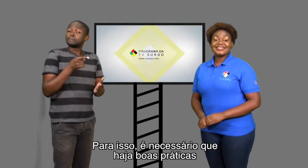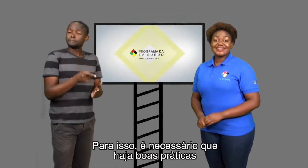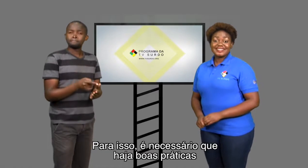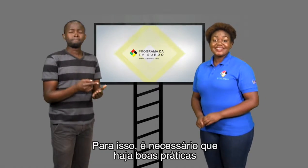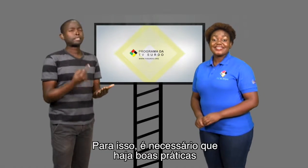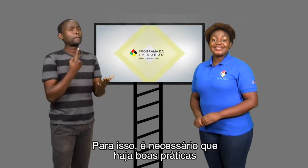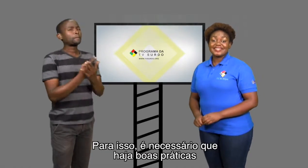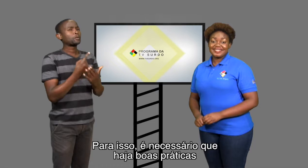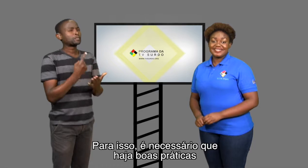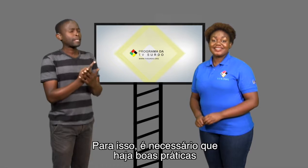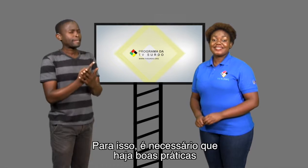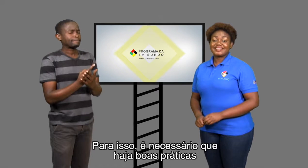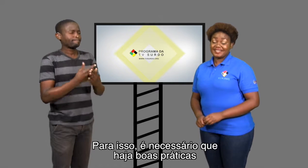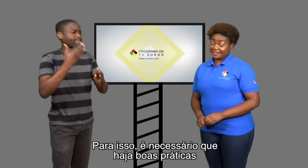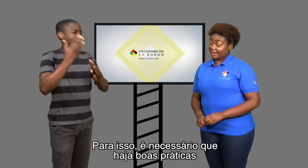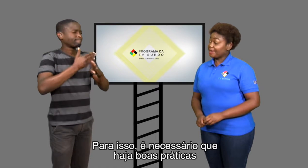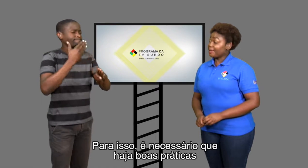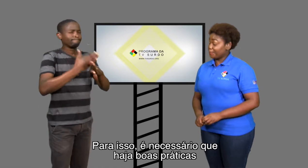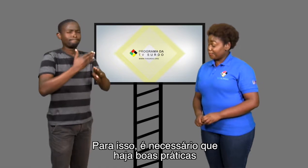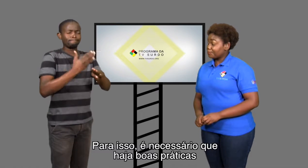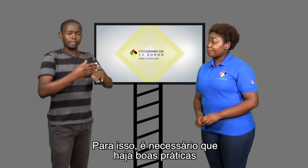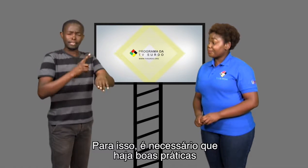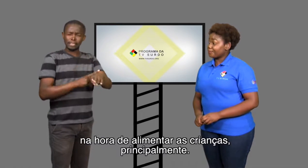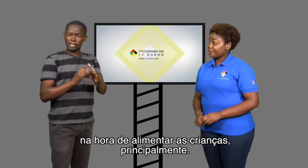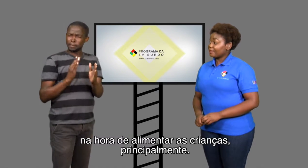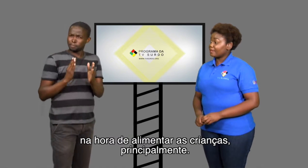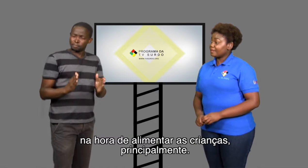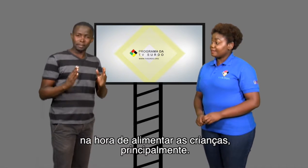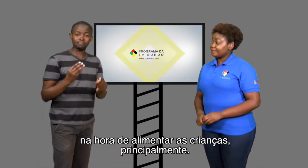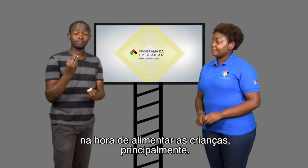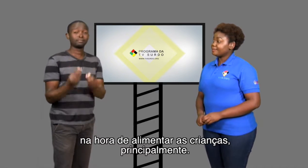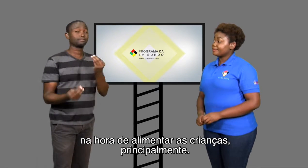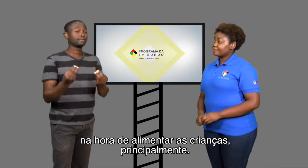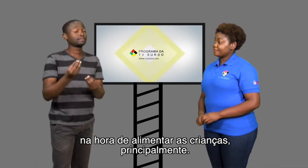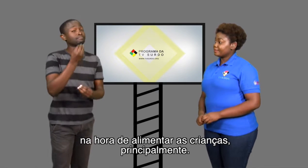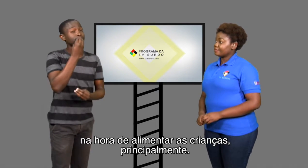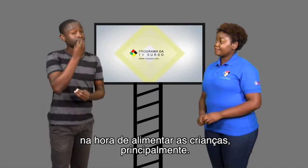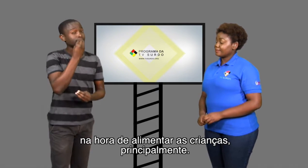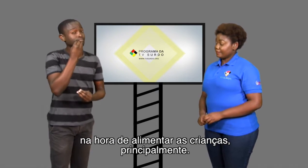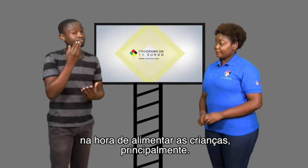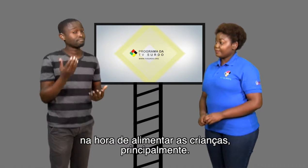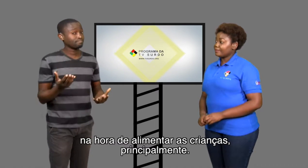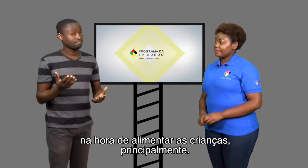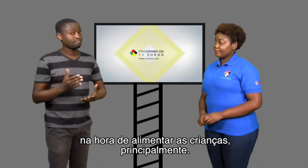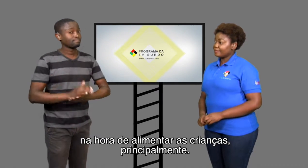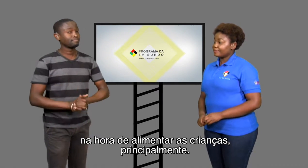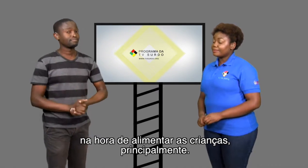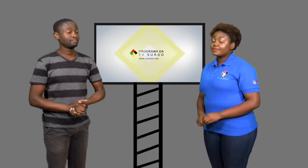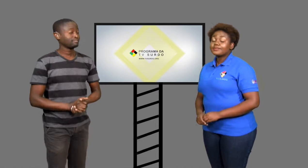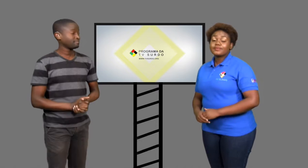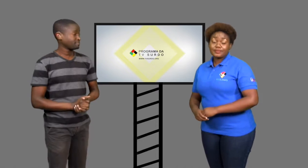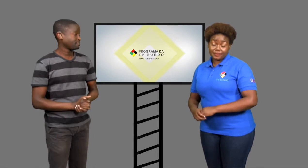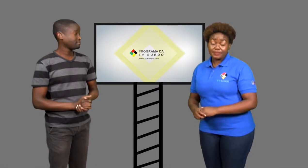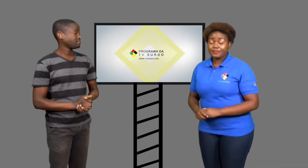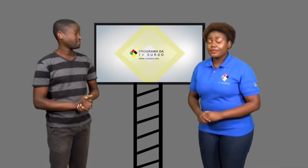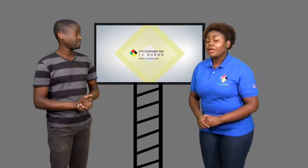Para isso, é necessário que haja boas práticas na hora de alimentar as crianças, principalmente.